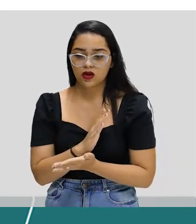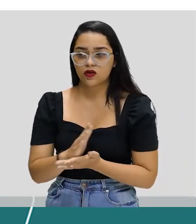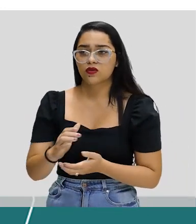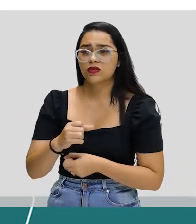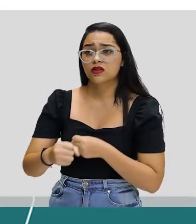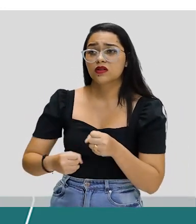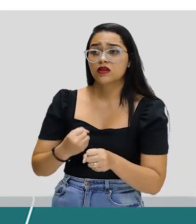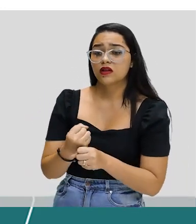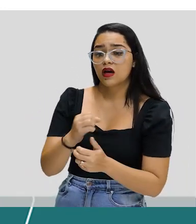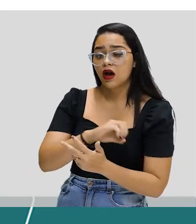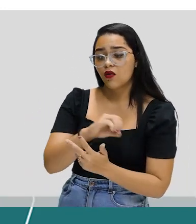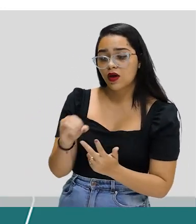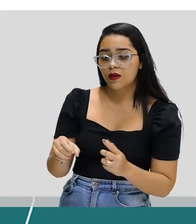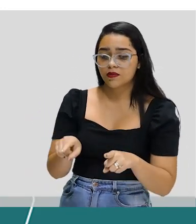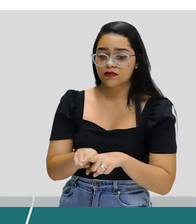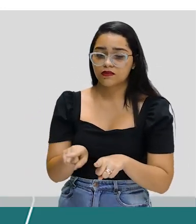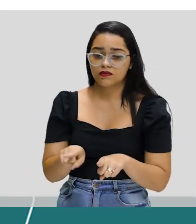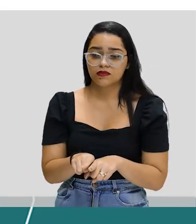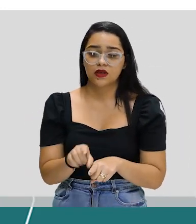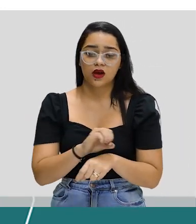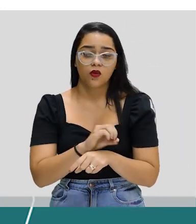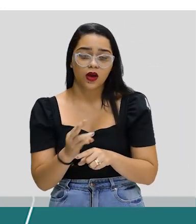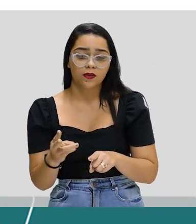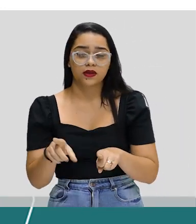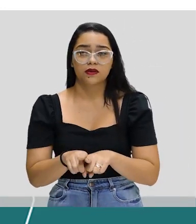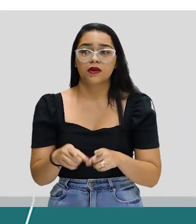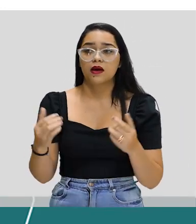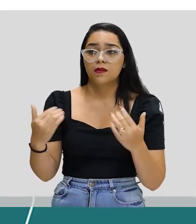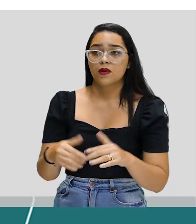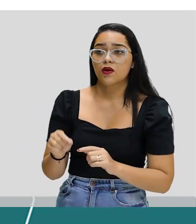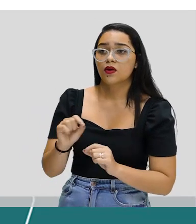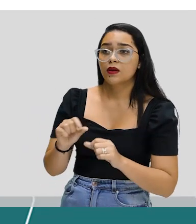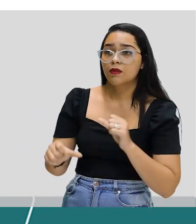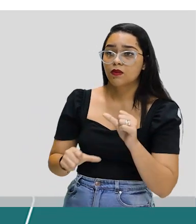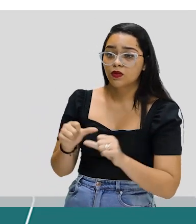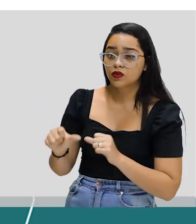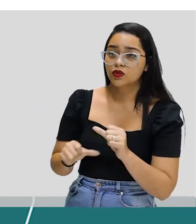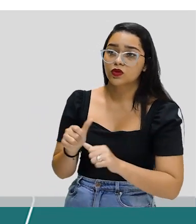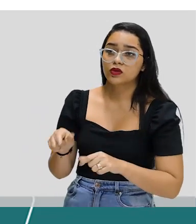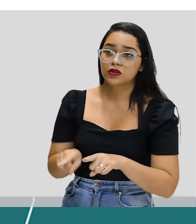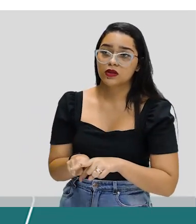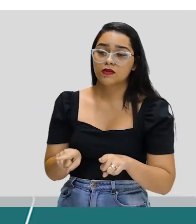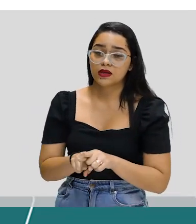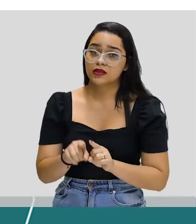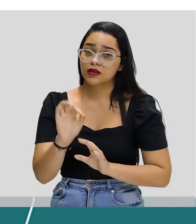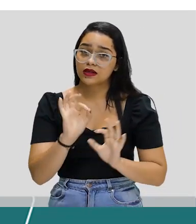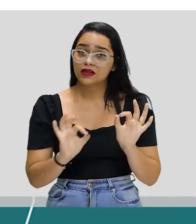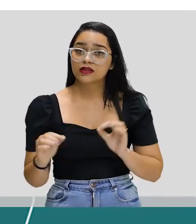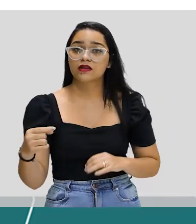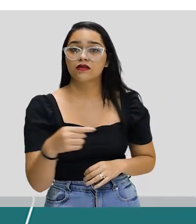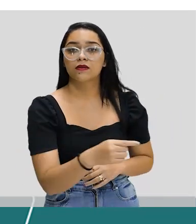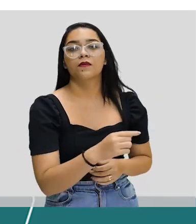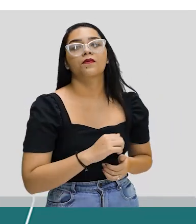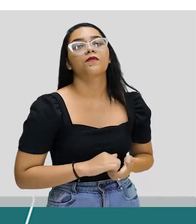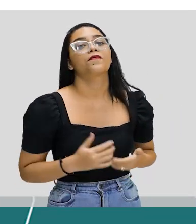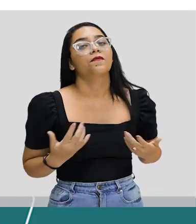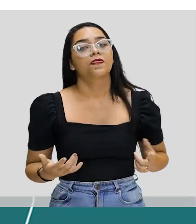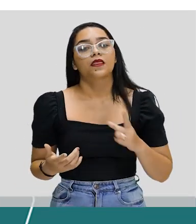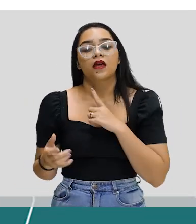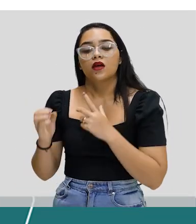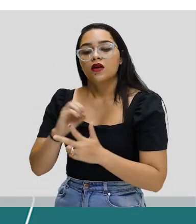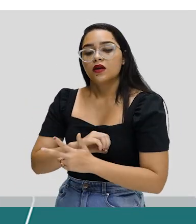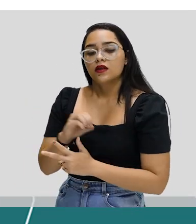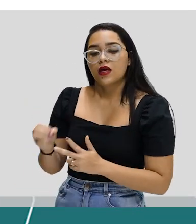anos. A UEMA também, mas considerando a prova do ano passado, ela mudou um pouquinho essa padronização. Então, nós temos no